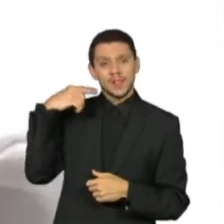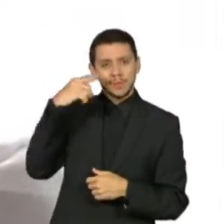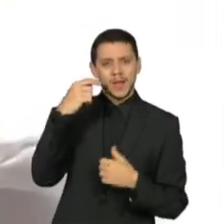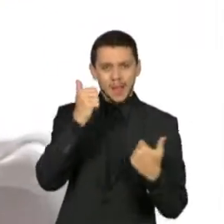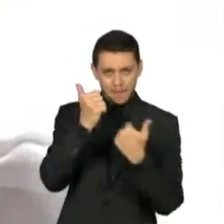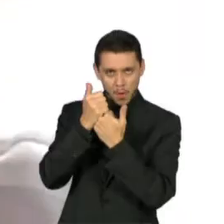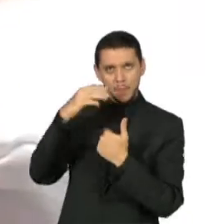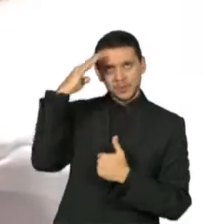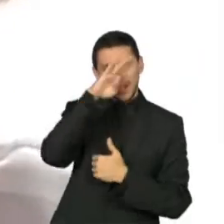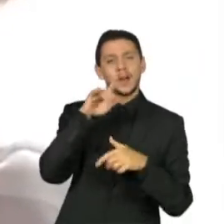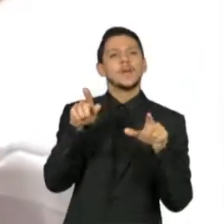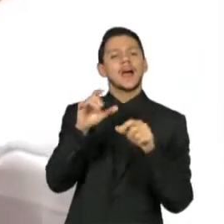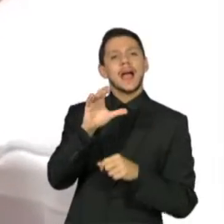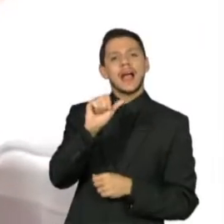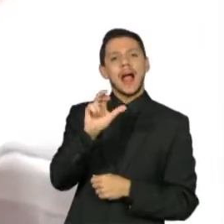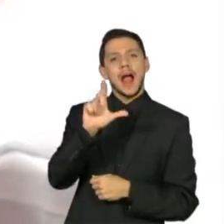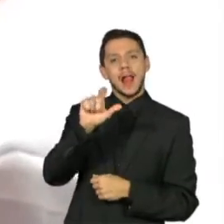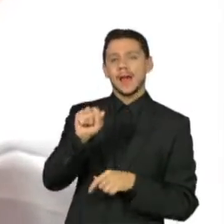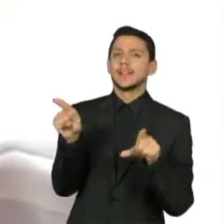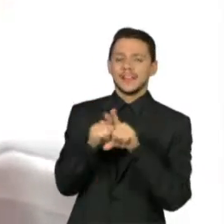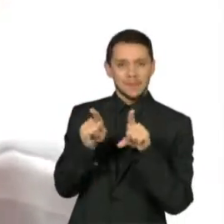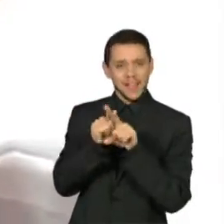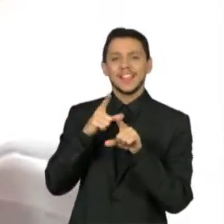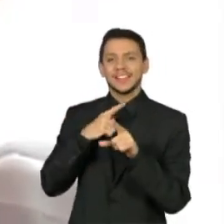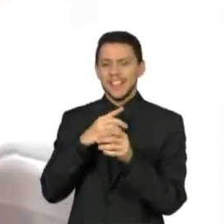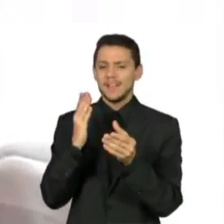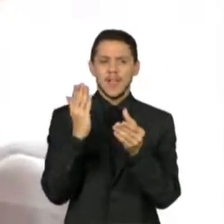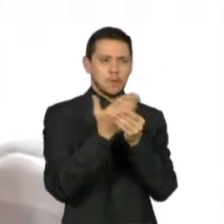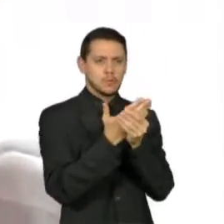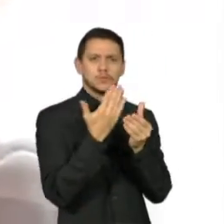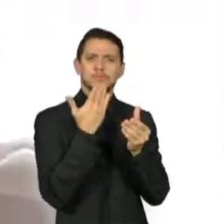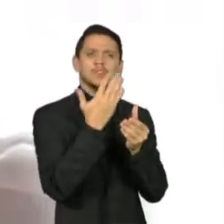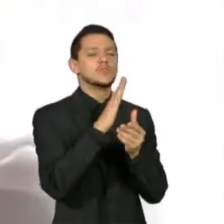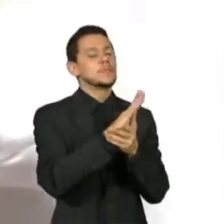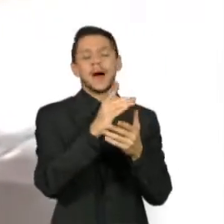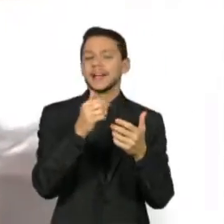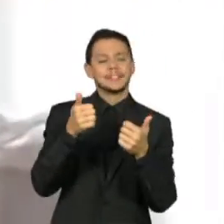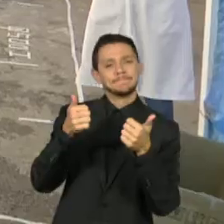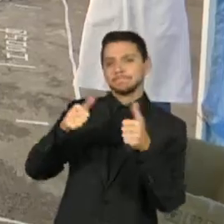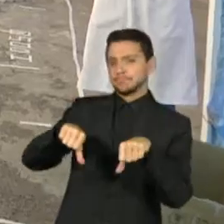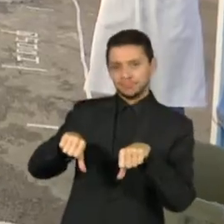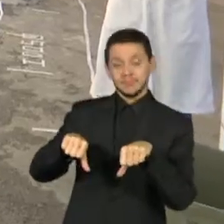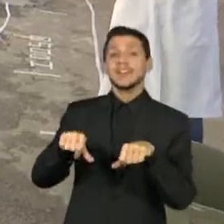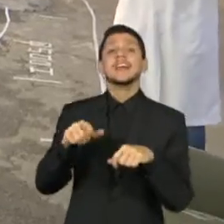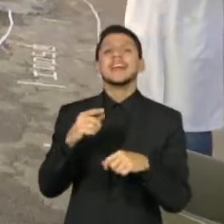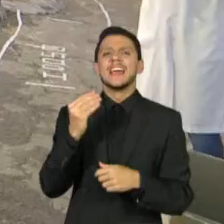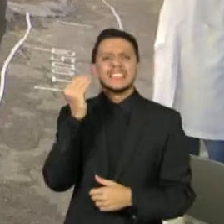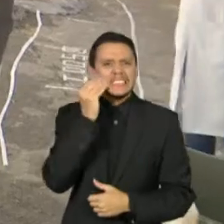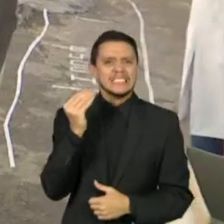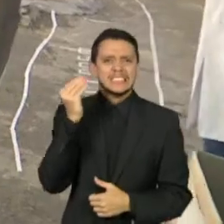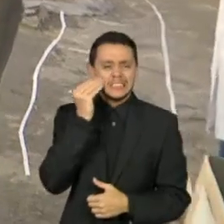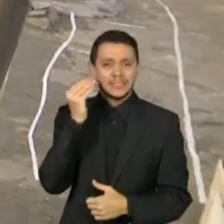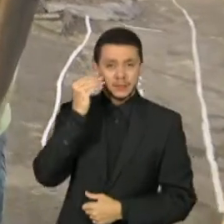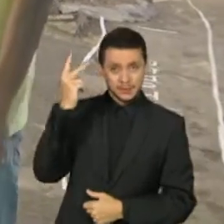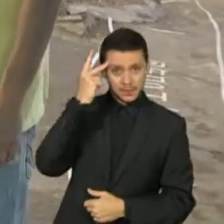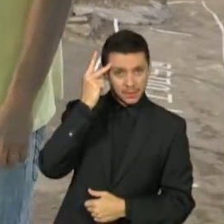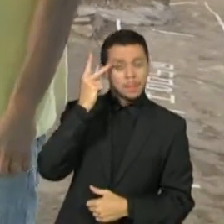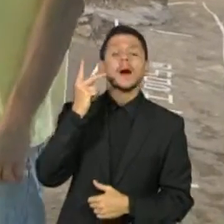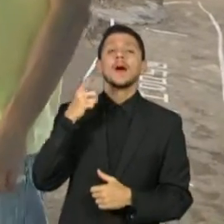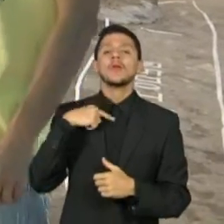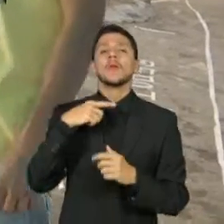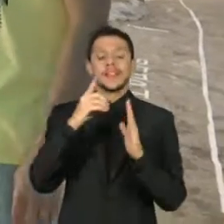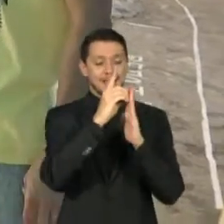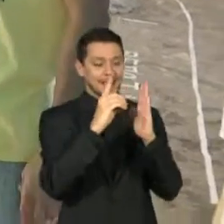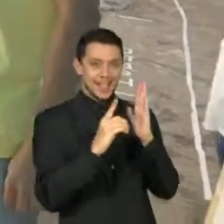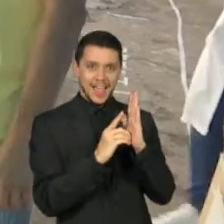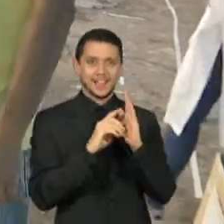foi outra que teve recurso negado pelas cortes paulistas. Ela tentou, sem sucesso, suspender o decreto